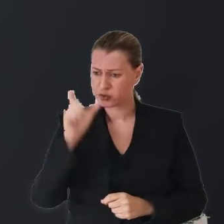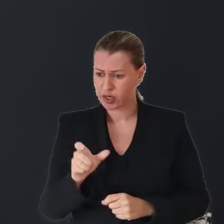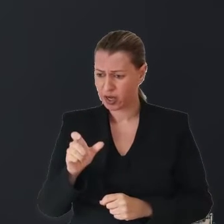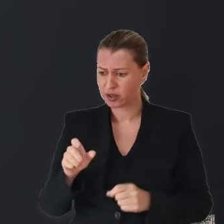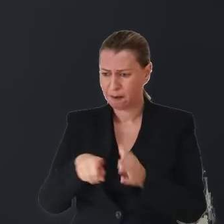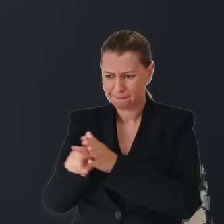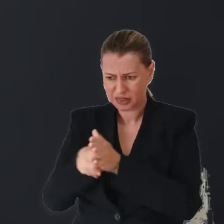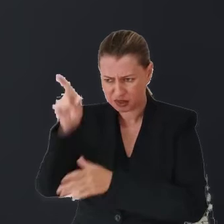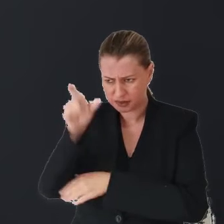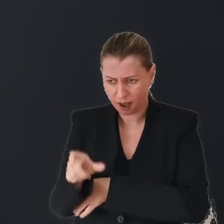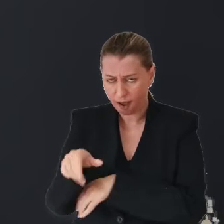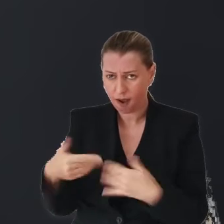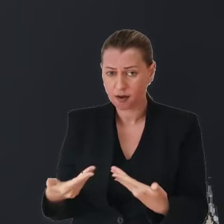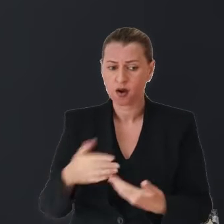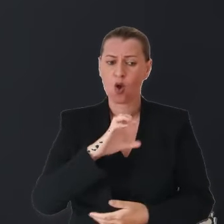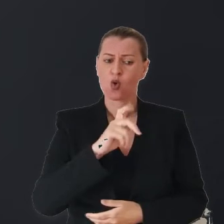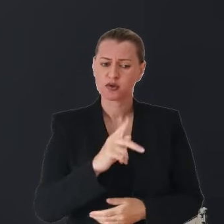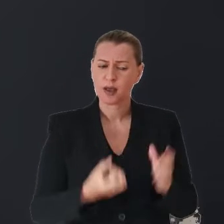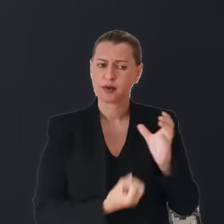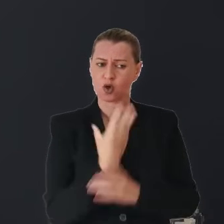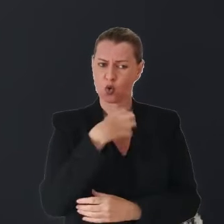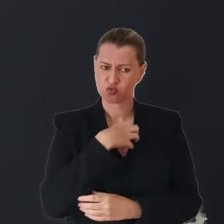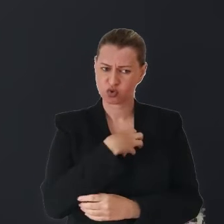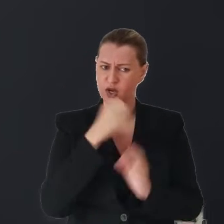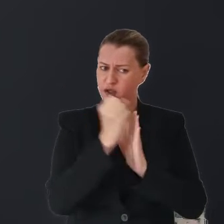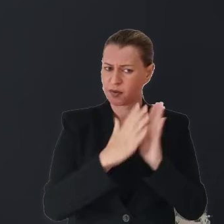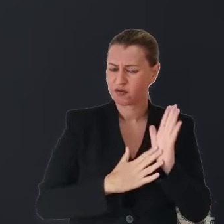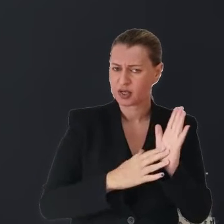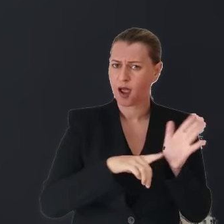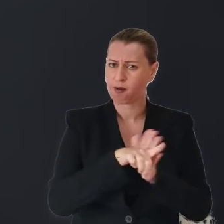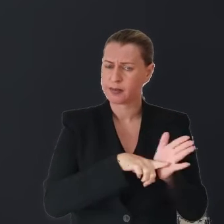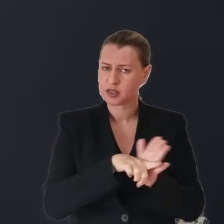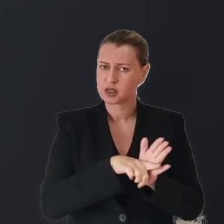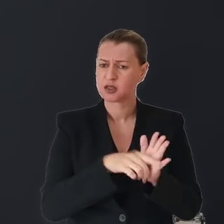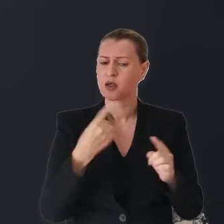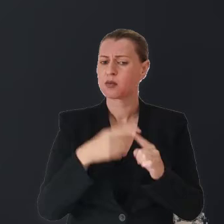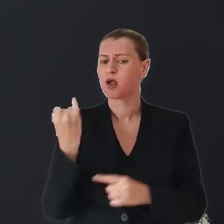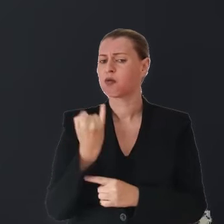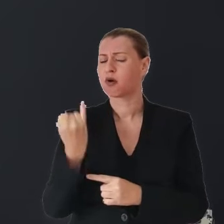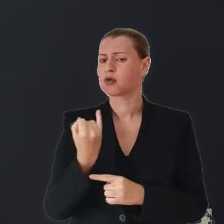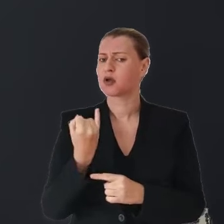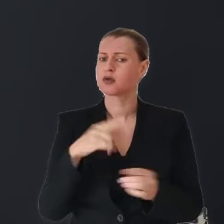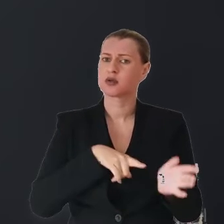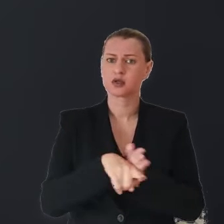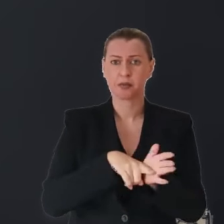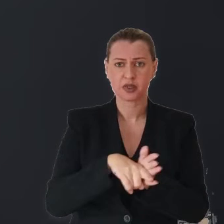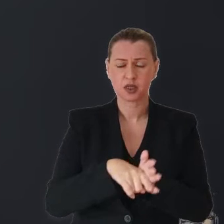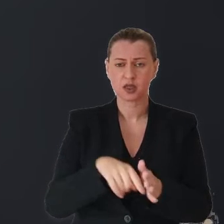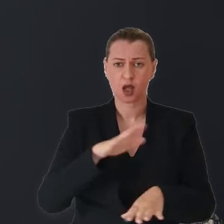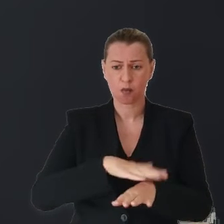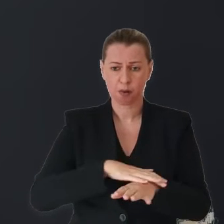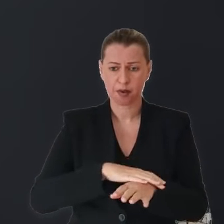perto. O CEP criou algum tipo de medida temporária para avaliar as pesquisas, a importância dessas pesquisas, talvez,